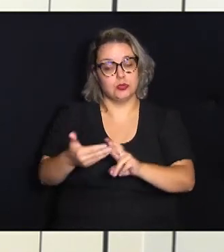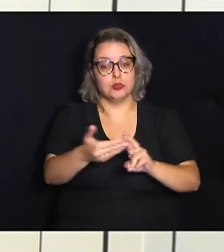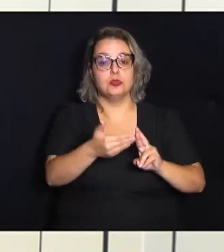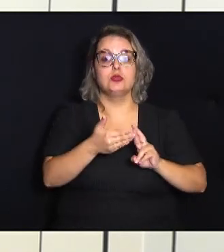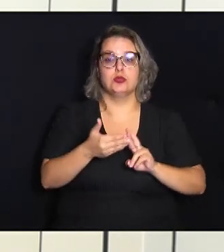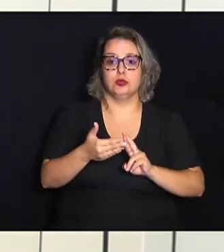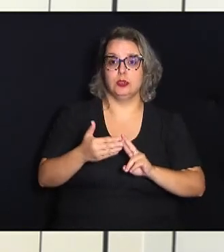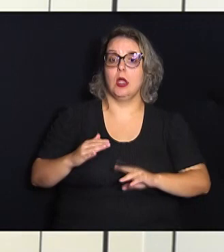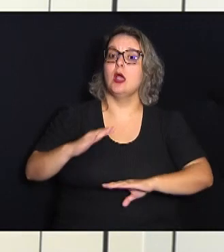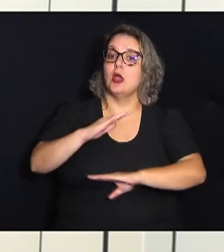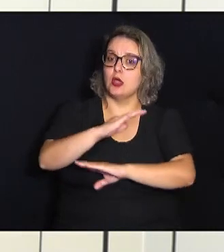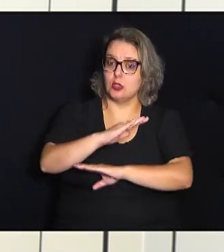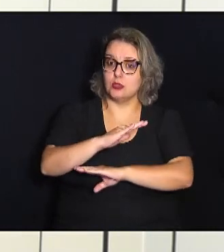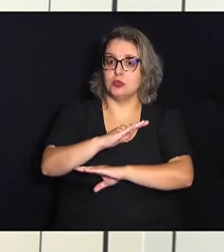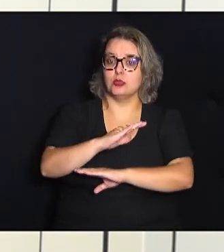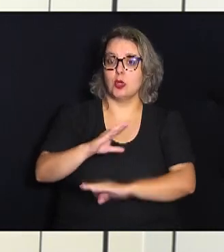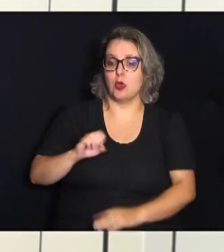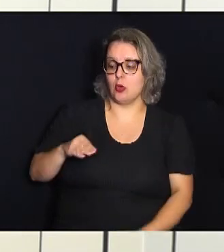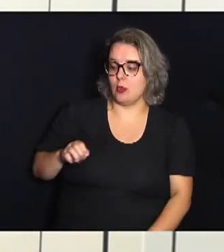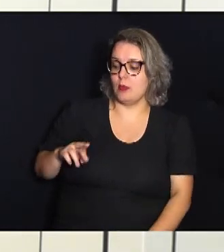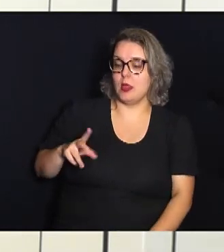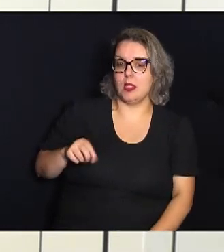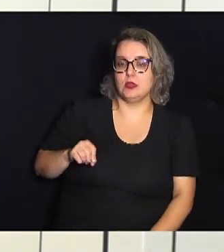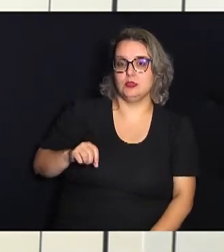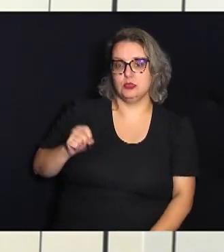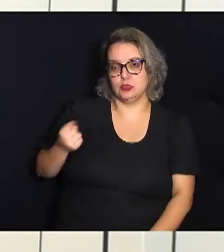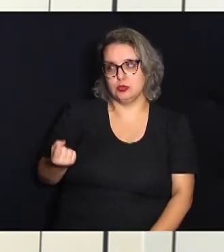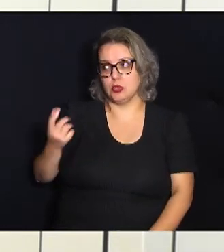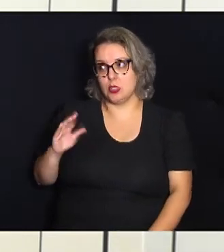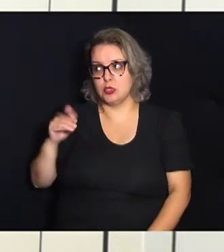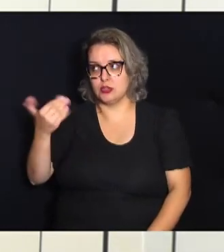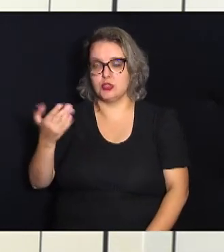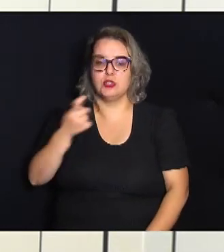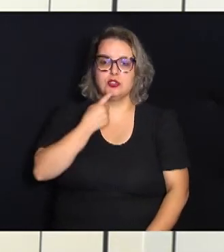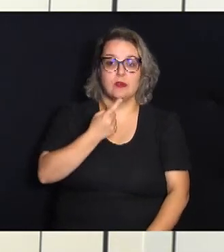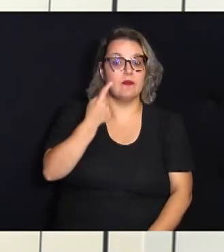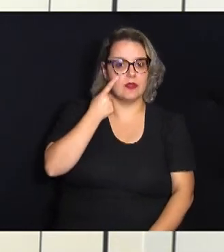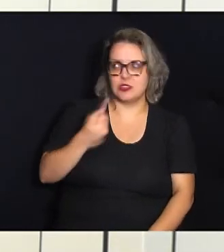da Câmara de Comércio Exterior de Campinas. Confira como foi.